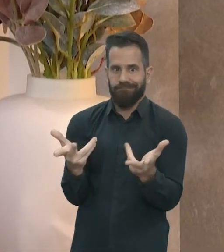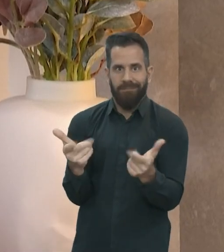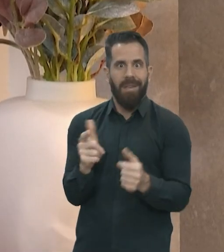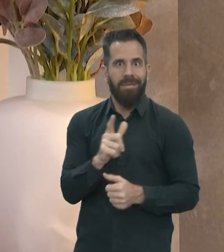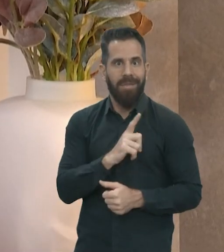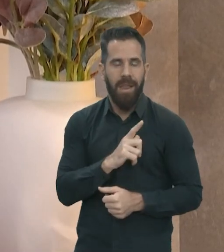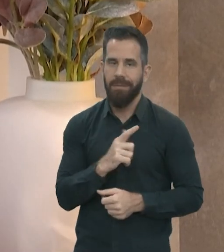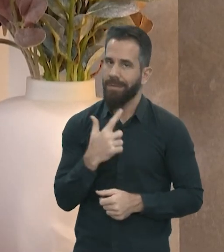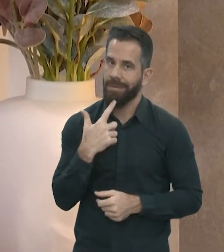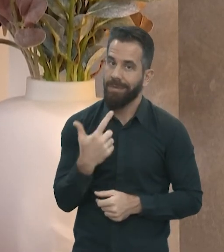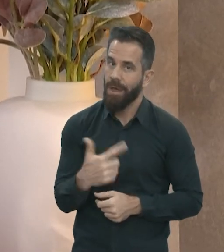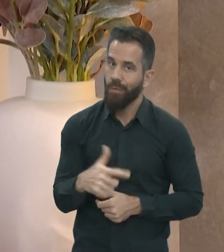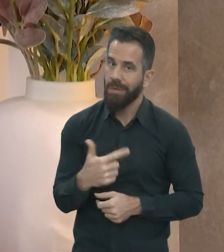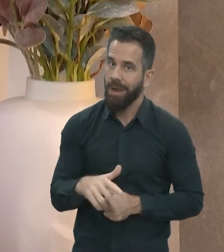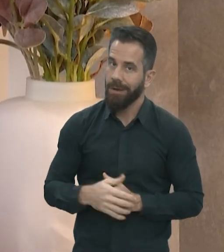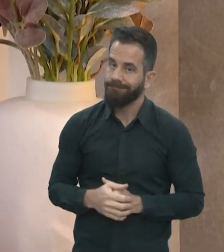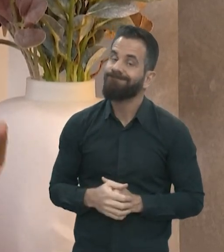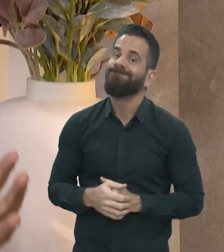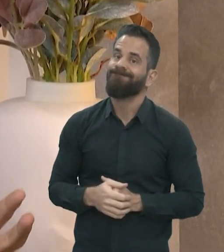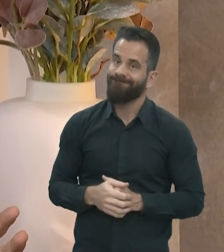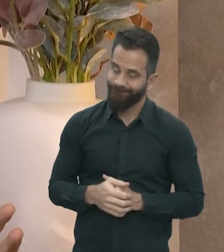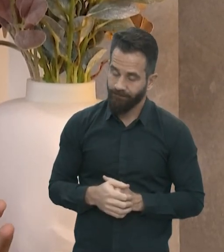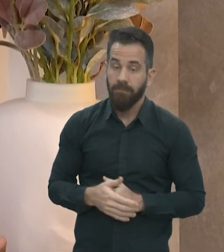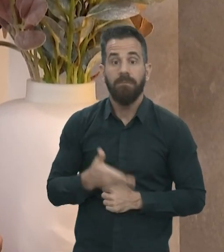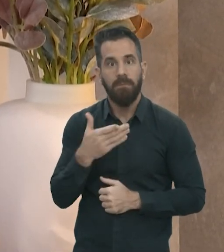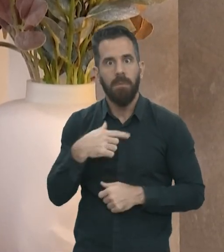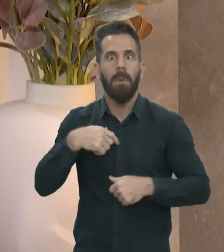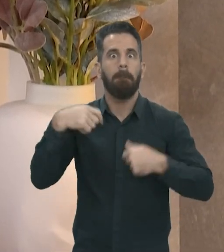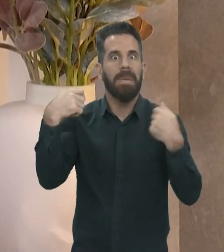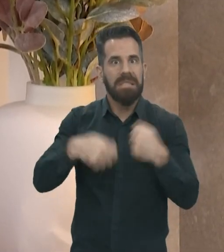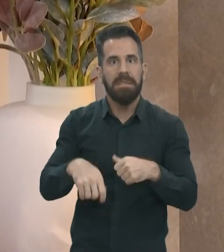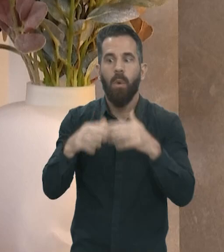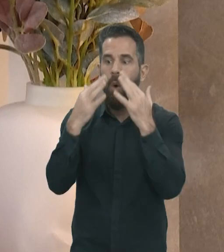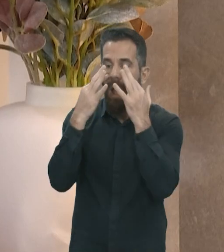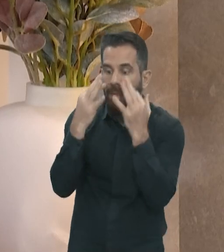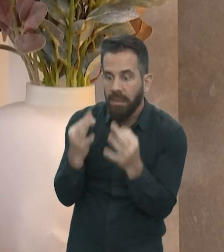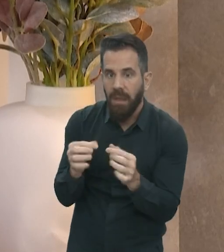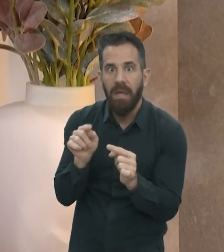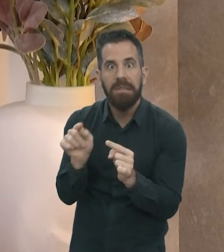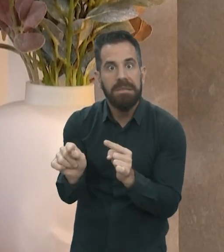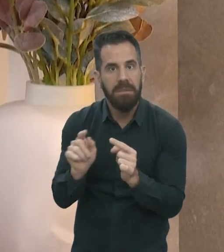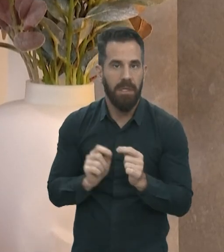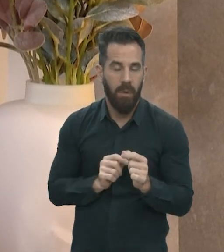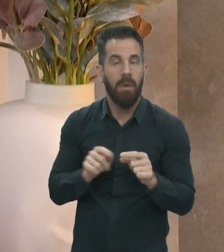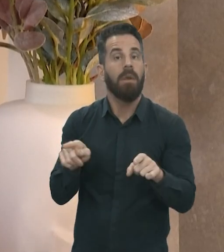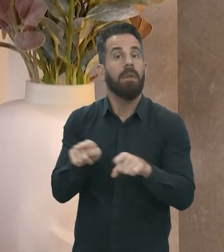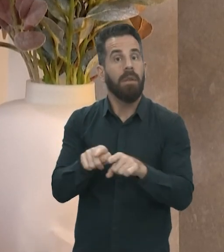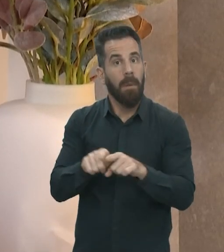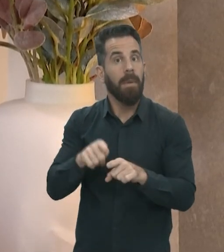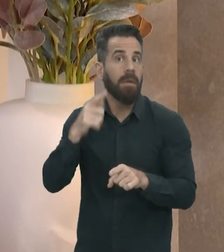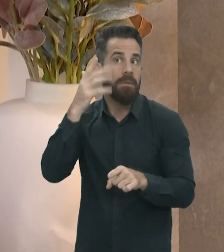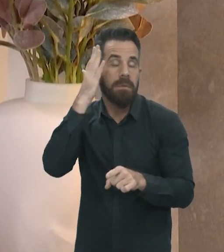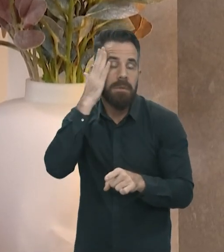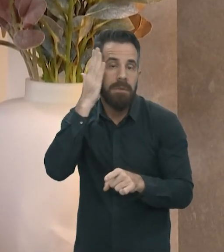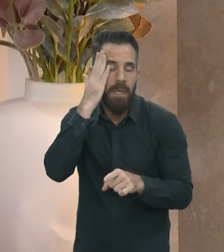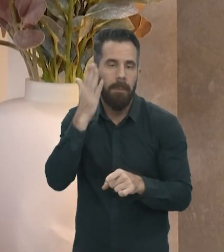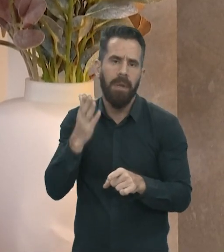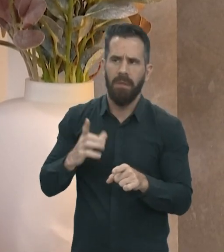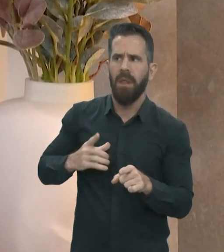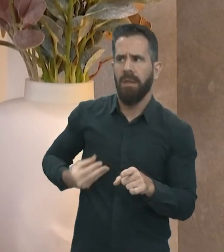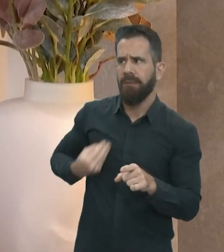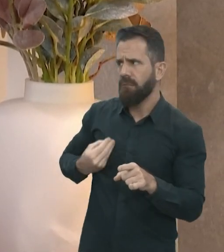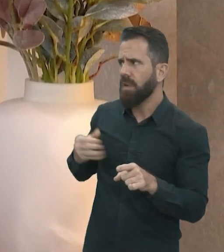né, termos um olhar abrangente para essas demandas que a universidade apresenta, ao mesmo tempo potencializar aquilo, né, que nós